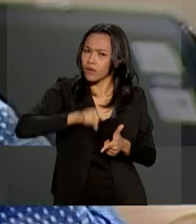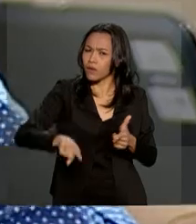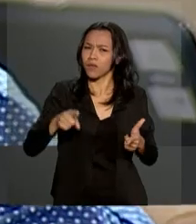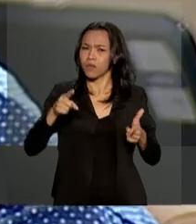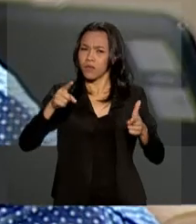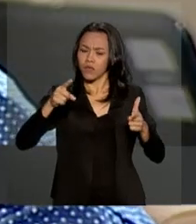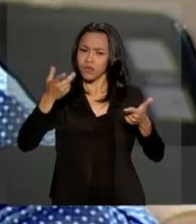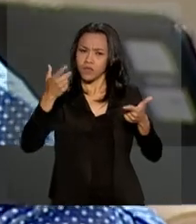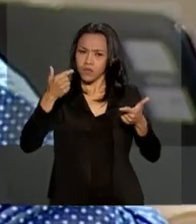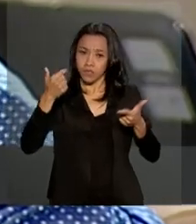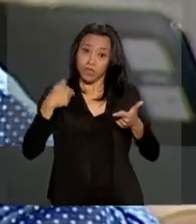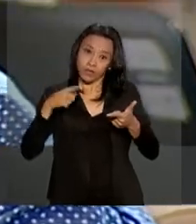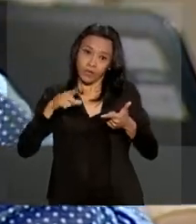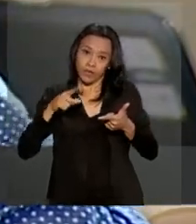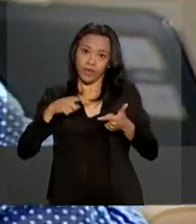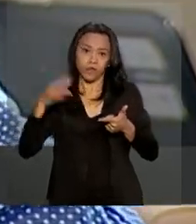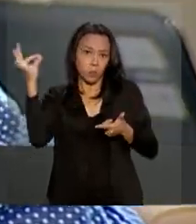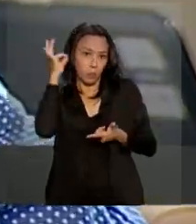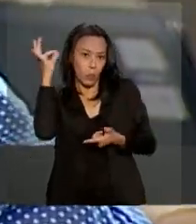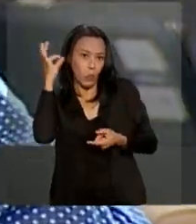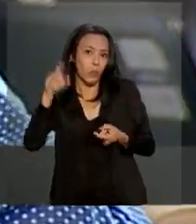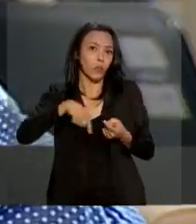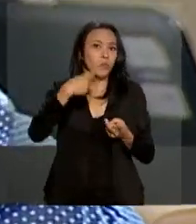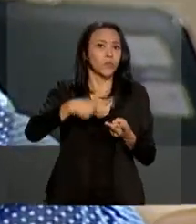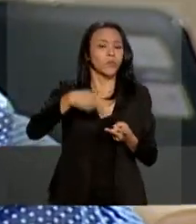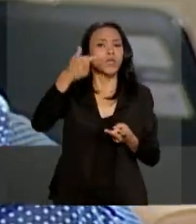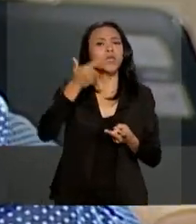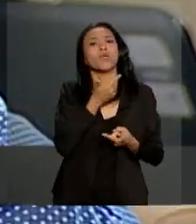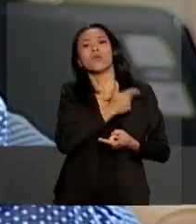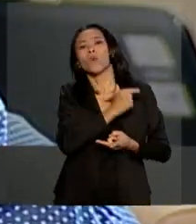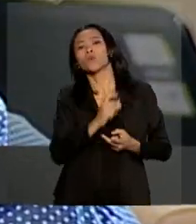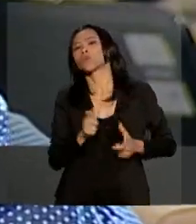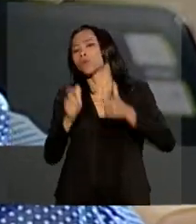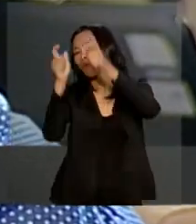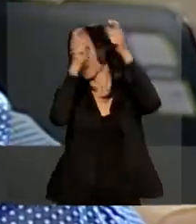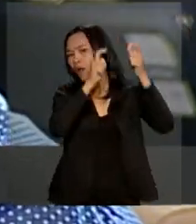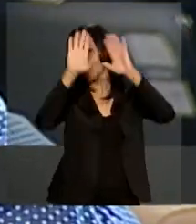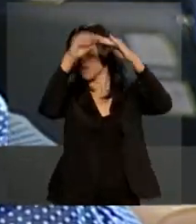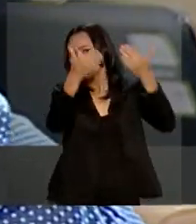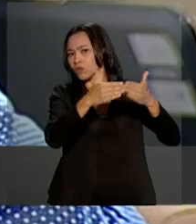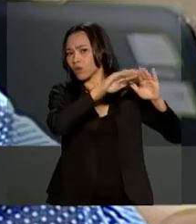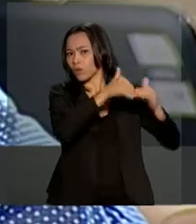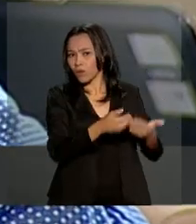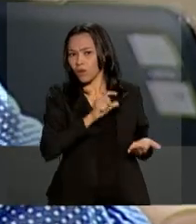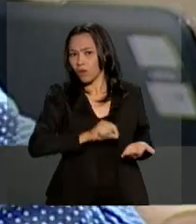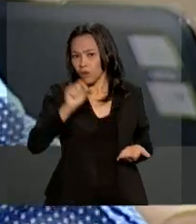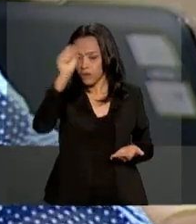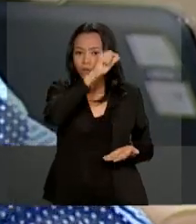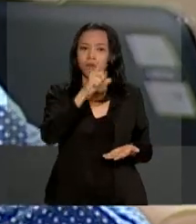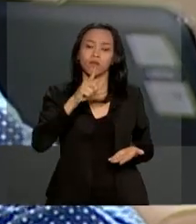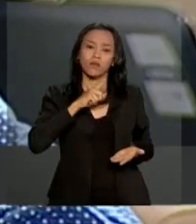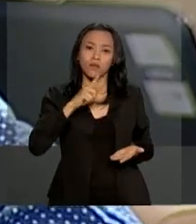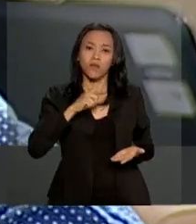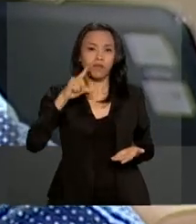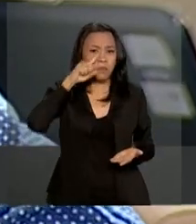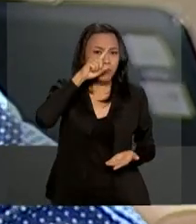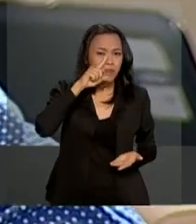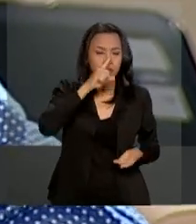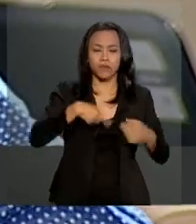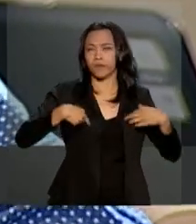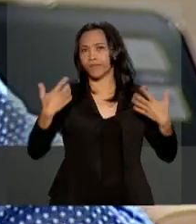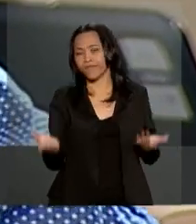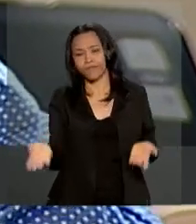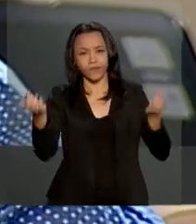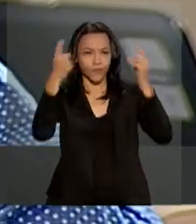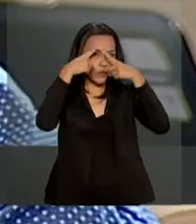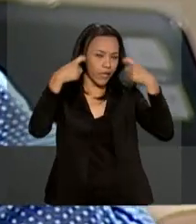específico além desse de ponto eletrônico e alguns locais escolas onde havia o risco de violência de